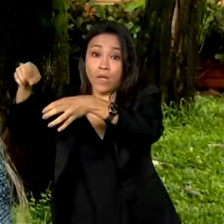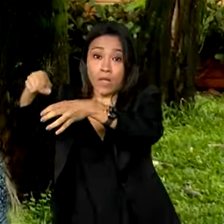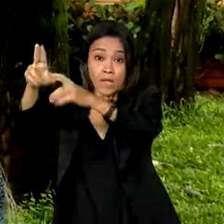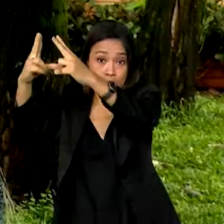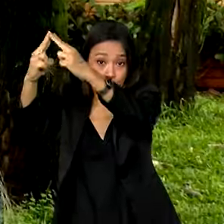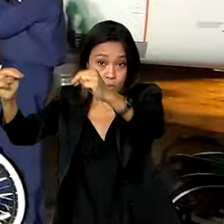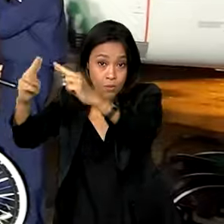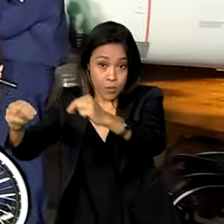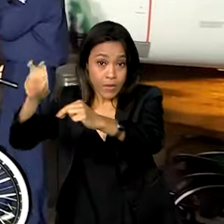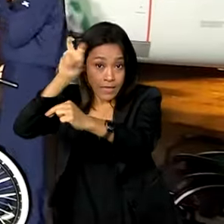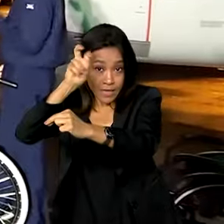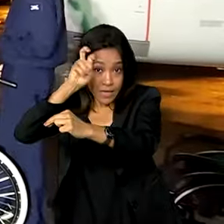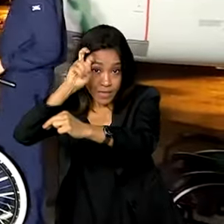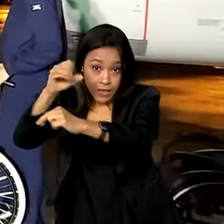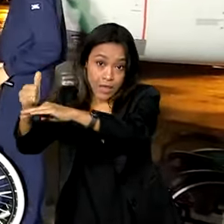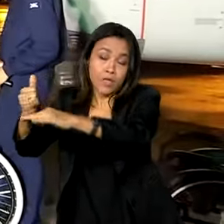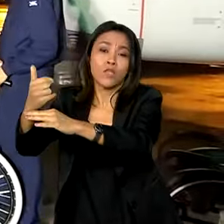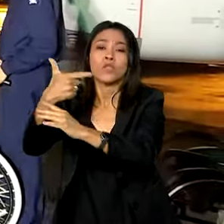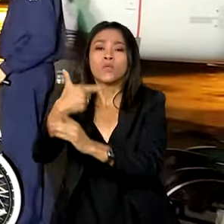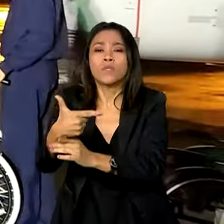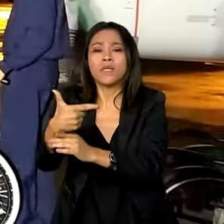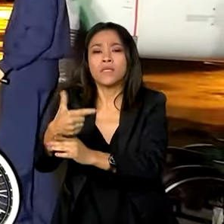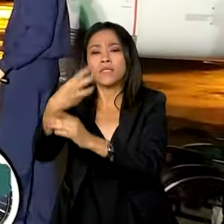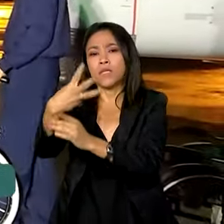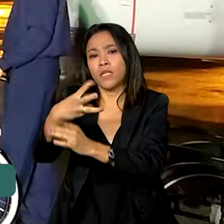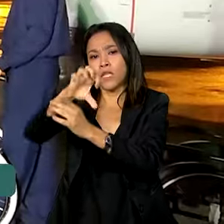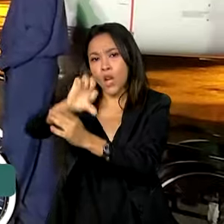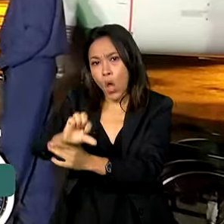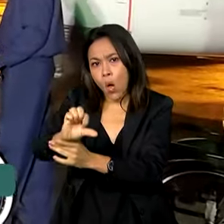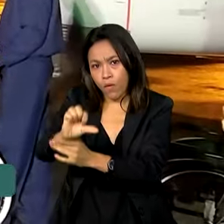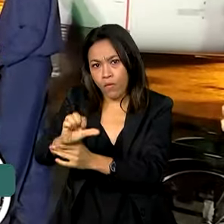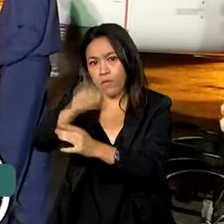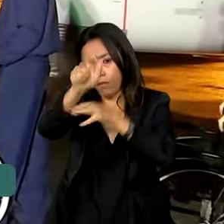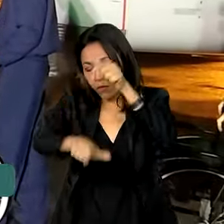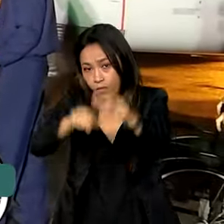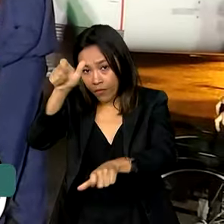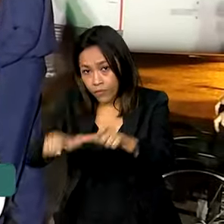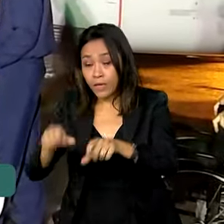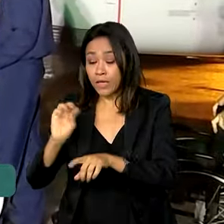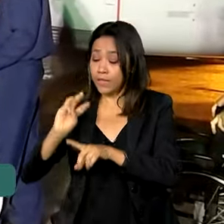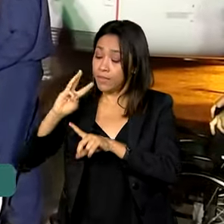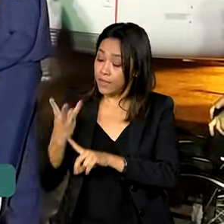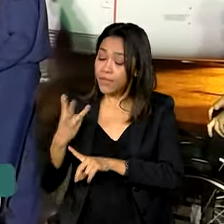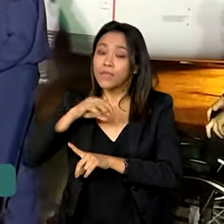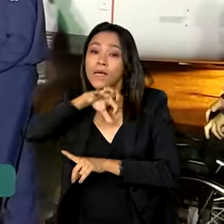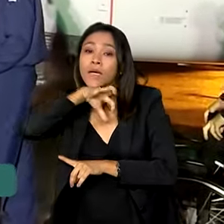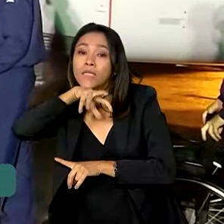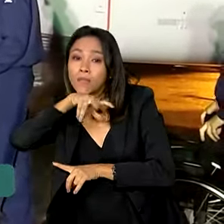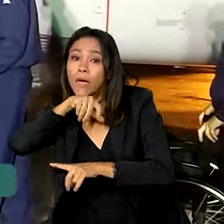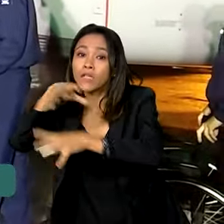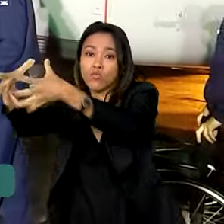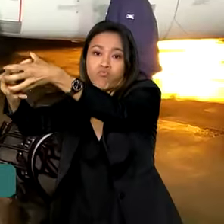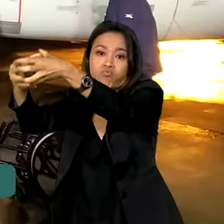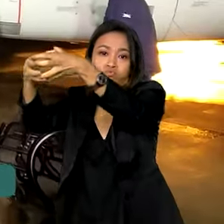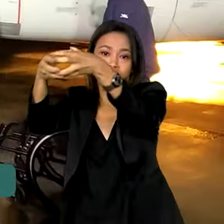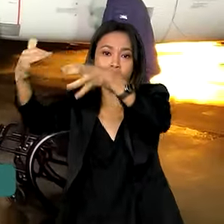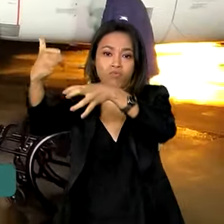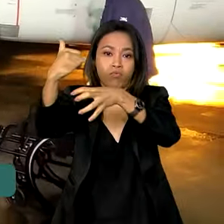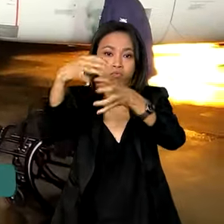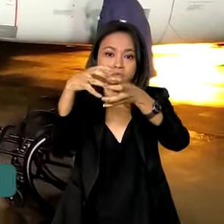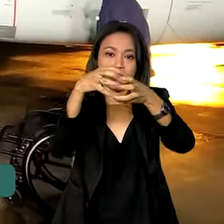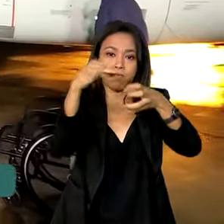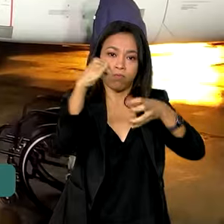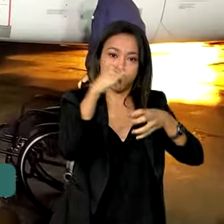nesta quinta-feira, com 239 brasileiros e familiares e 3 animais de estimação rumo ao Brasil. Com